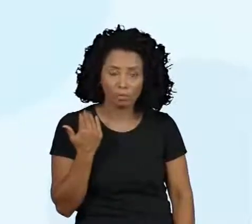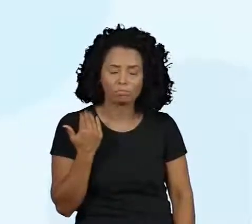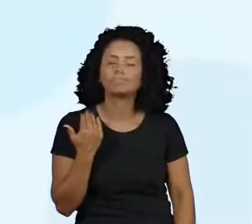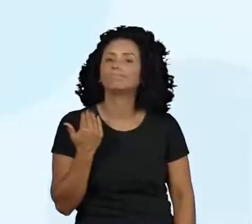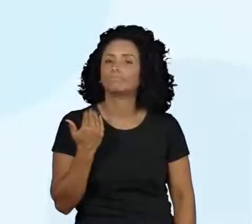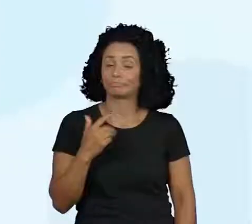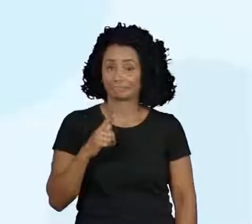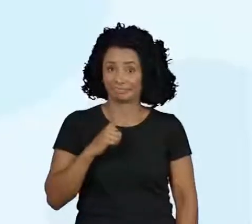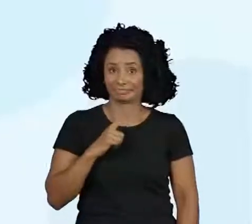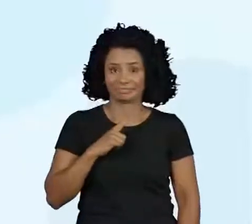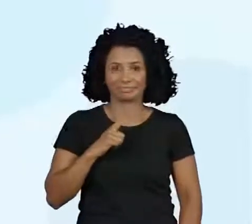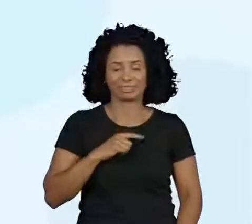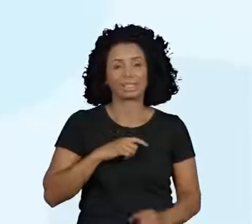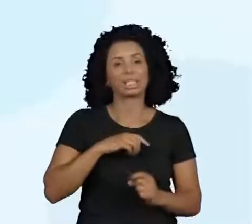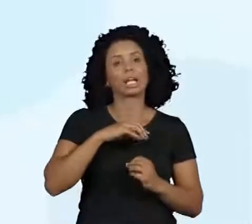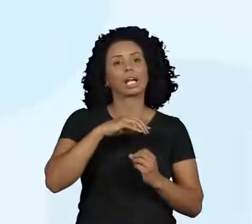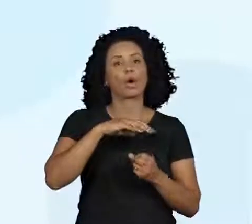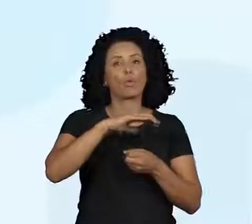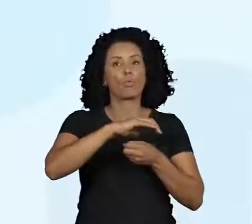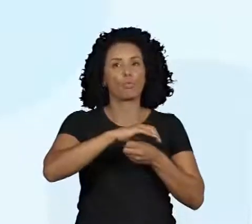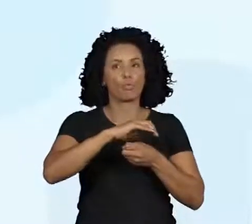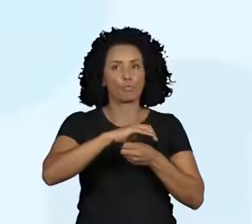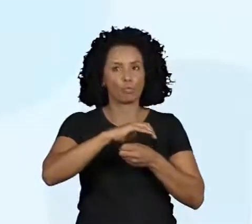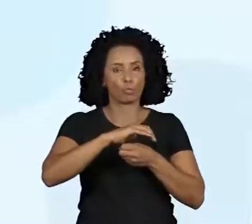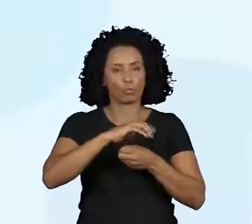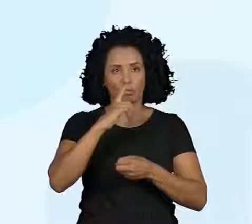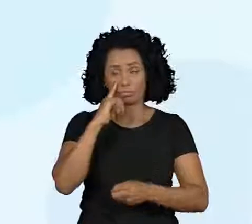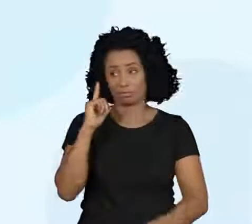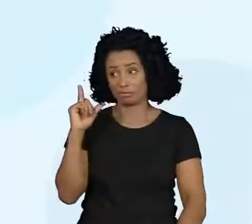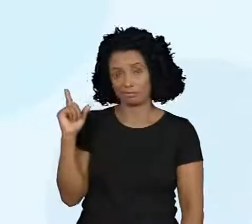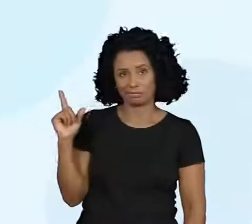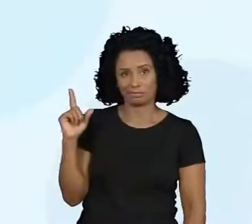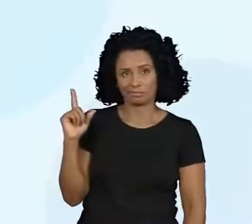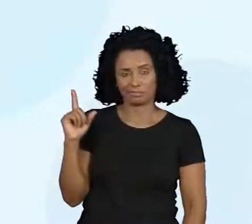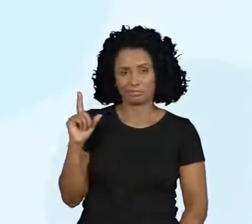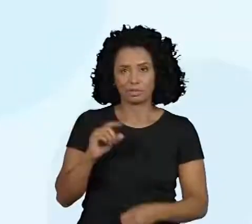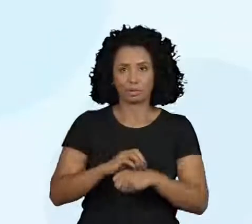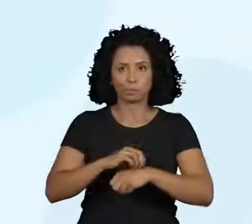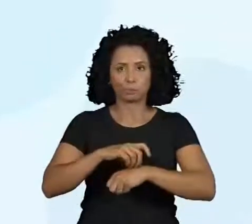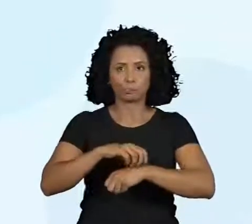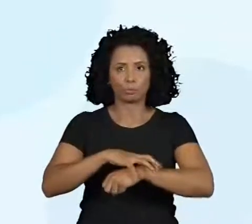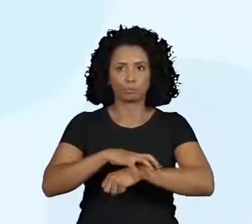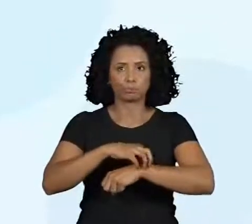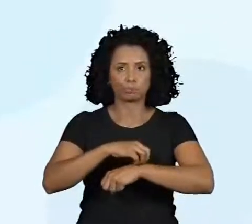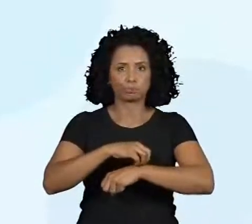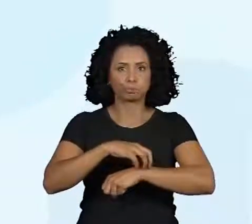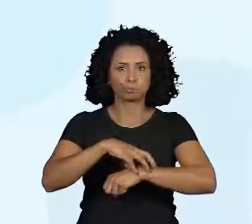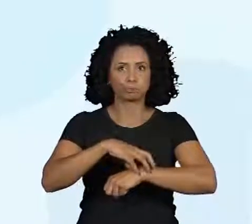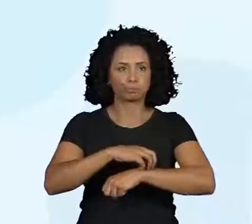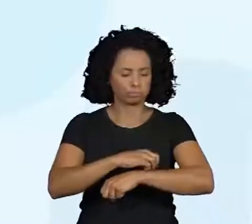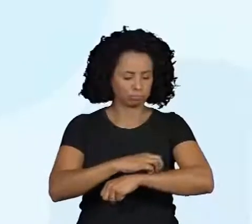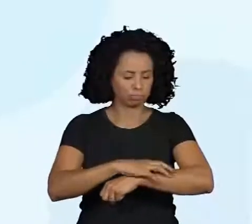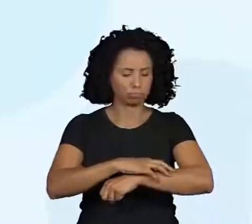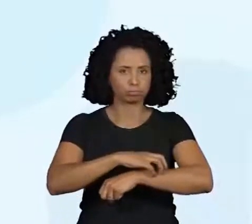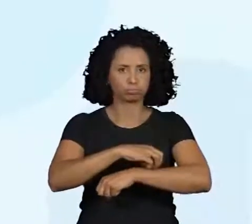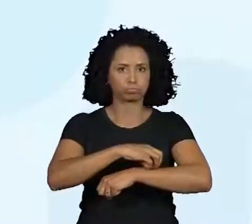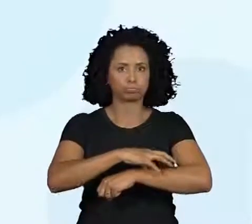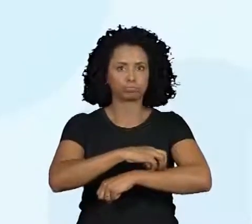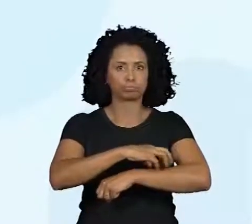os fungos, aí vem os trabalhos dos fungos aqui, que estão sendo representados por esse cogumelo, que são